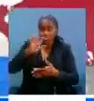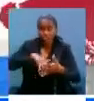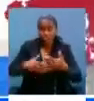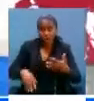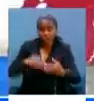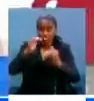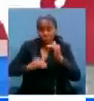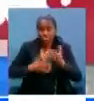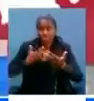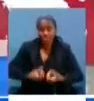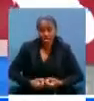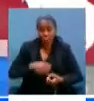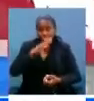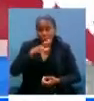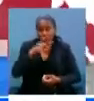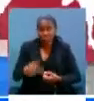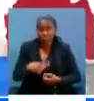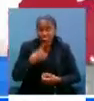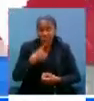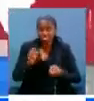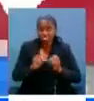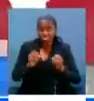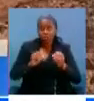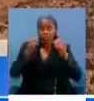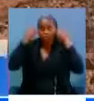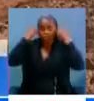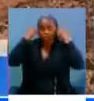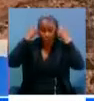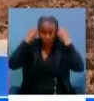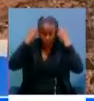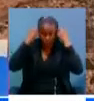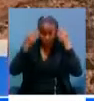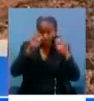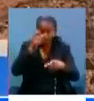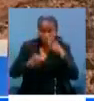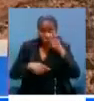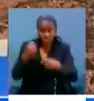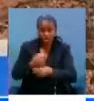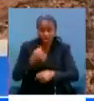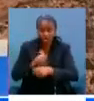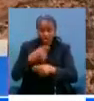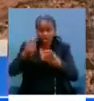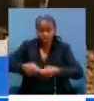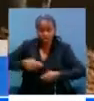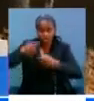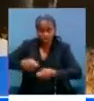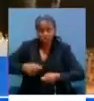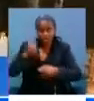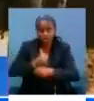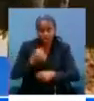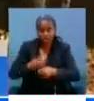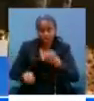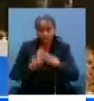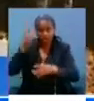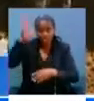de mitigação da seca, o que dizem não entender. Os agricultores e criadores da Ribeira do Calhau, em São Vicente,